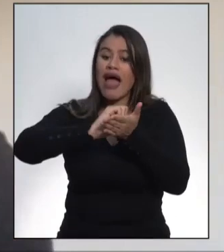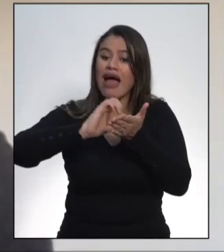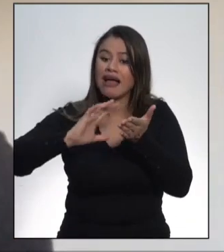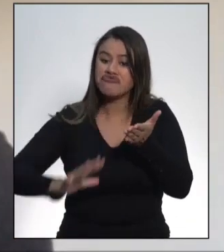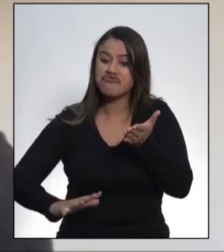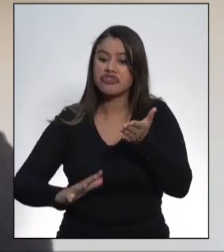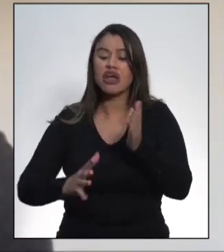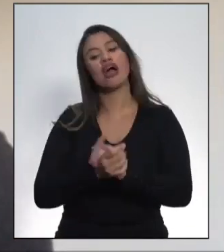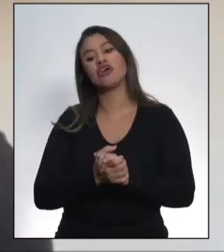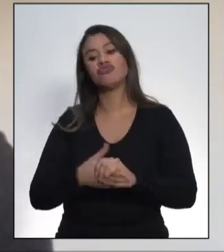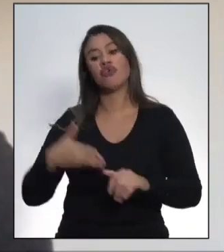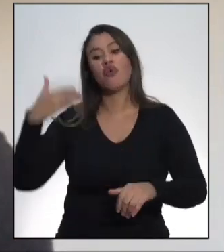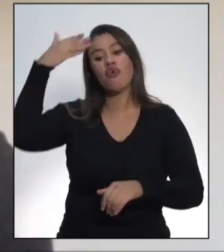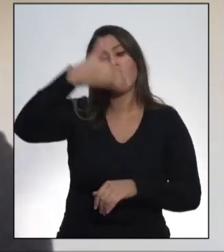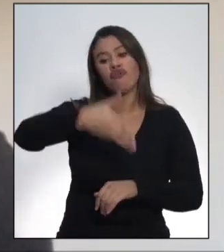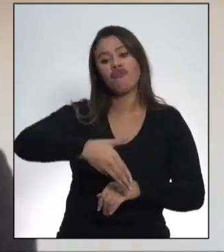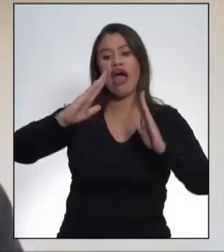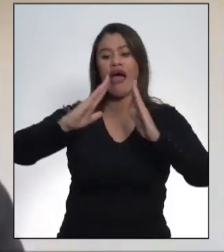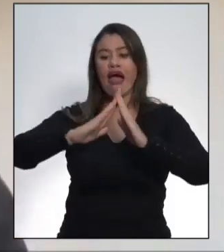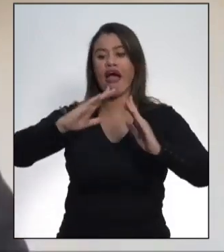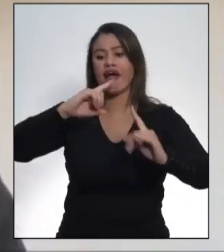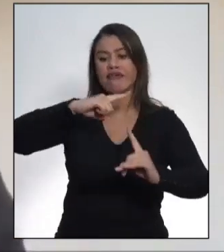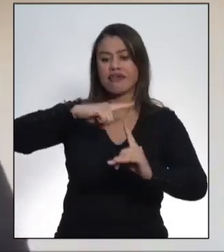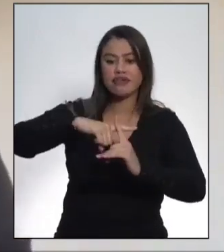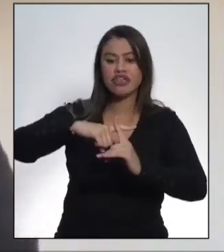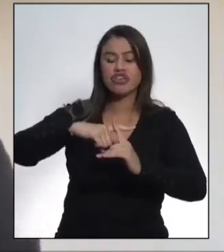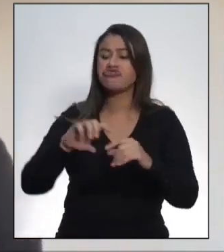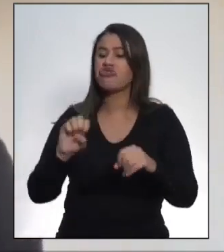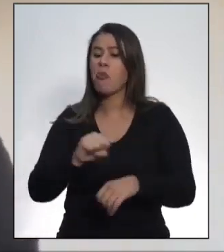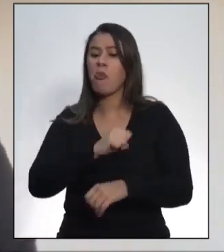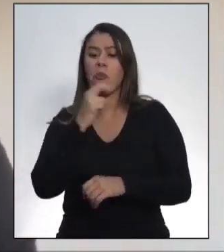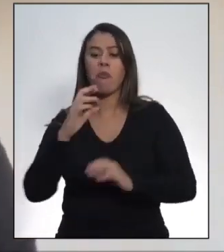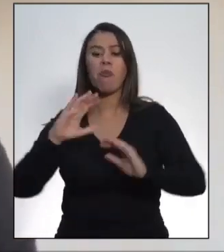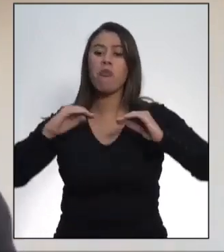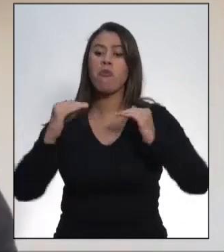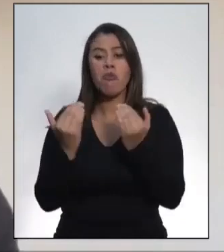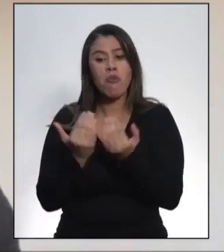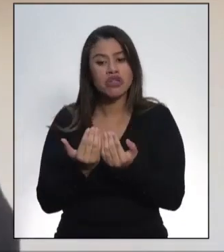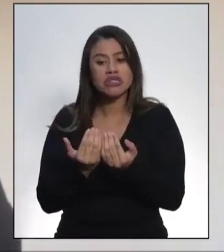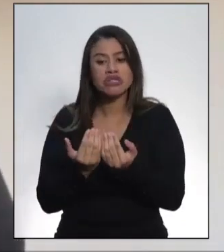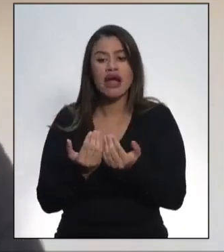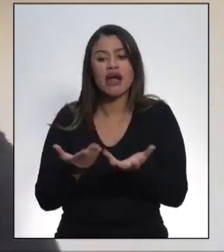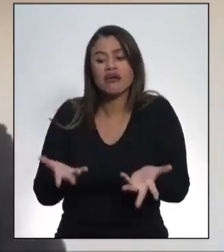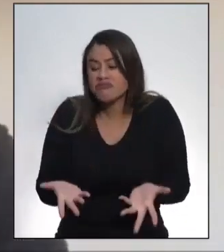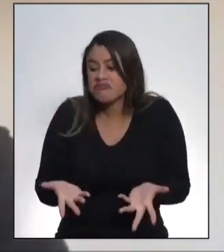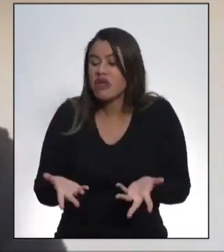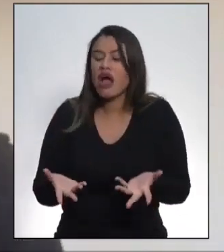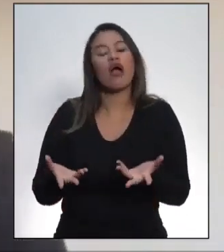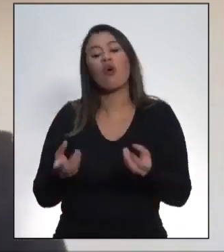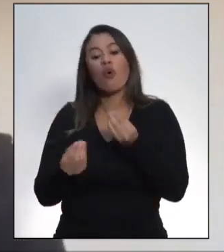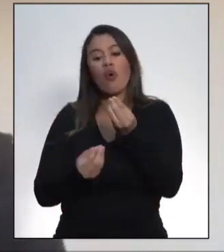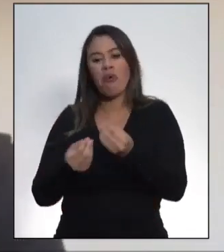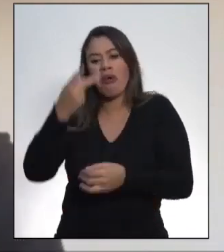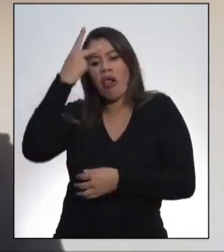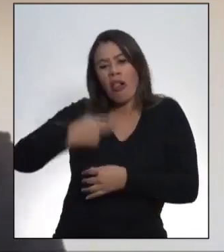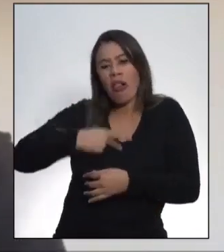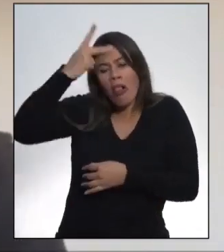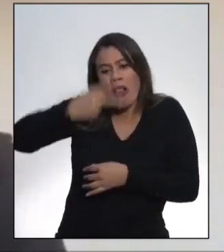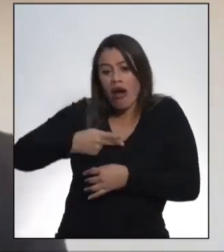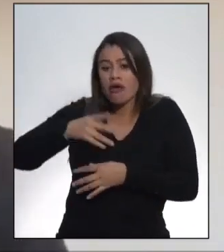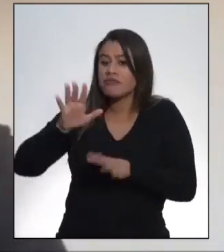uma igreja, ou frequentar qualquer tipo de comunidade. O trabalho em equipe é essencial na nossa vida, as comunidades que nos